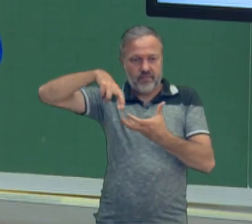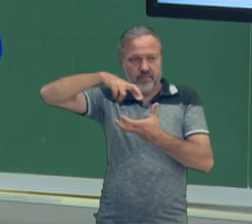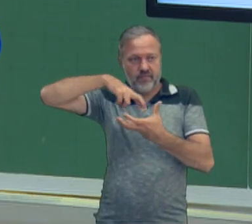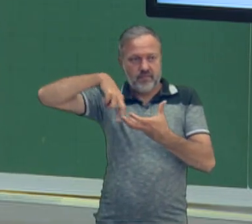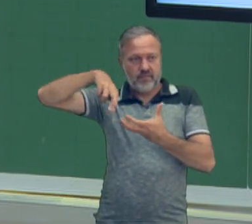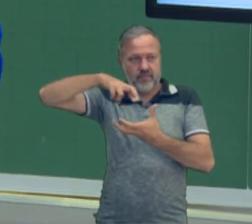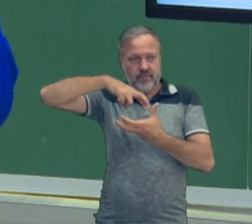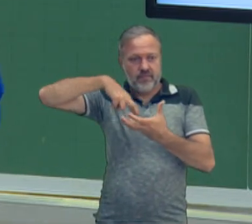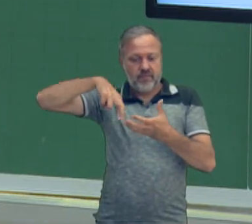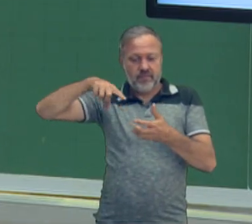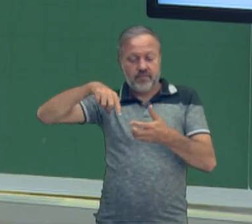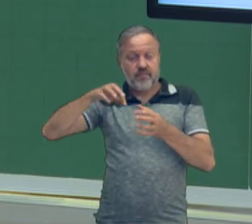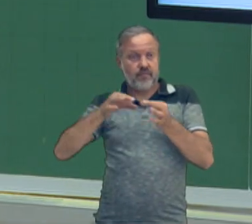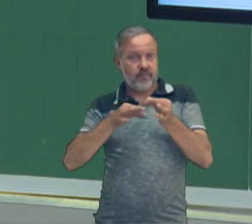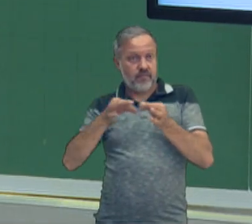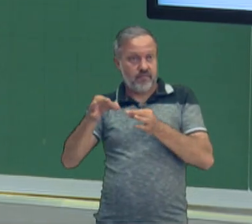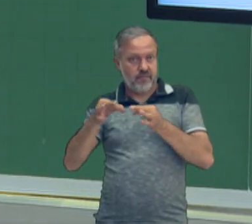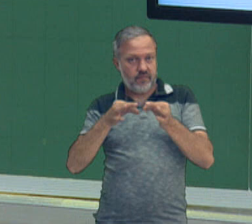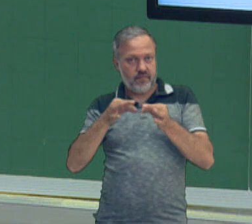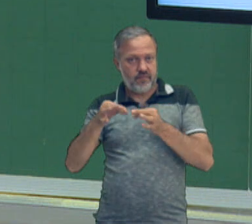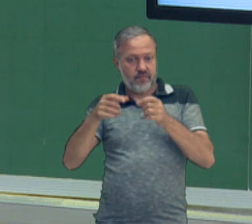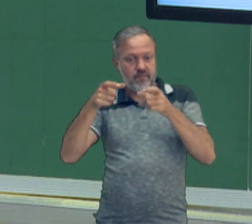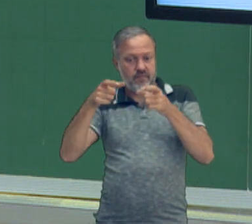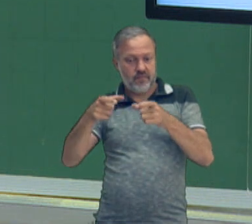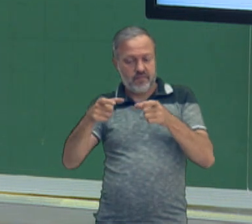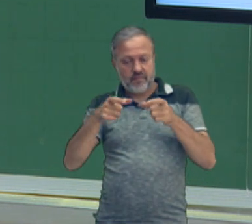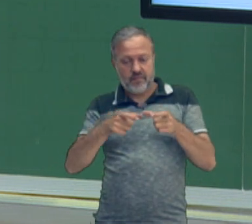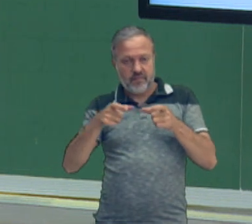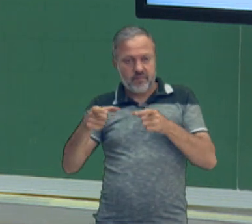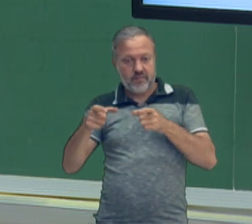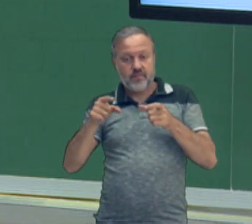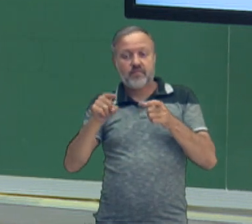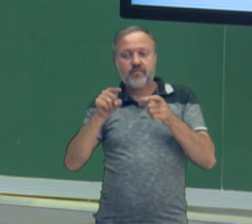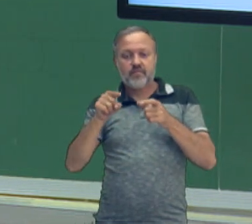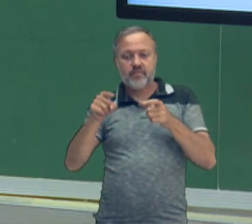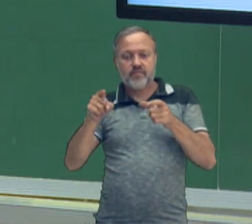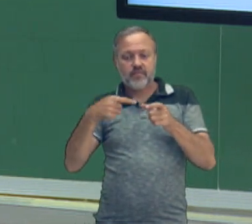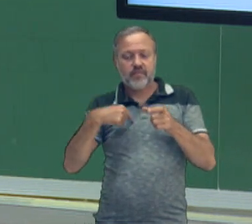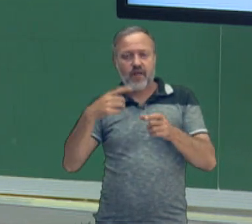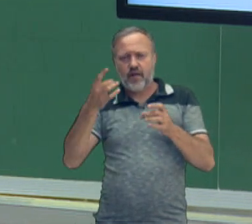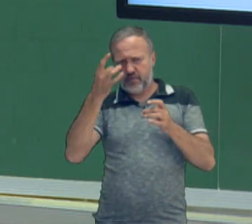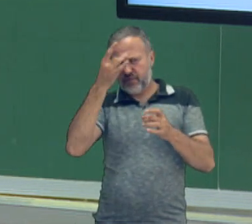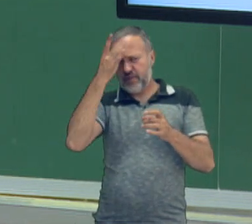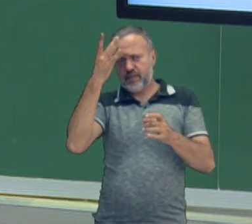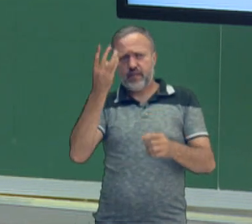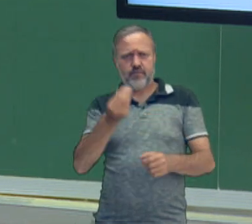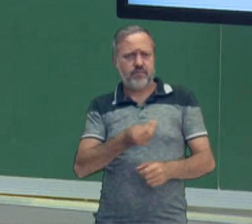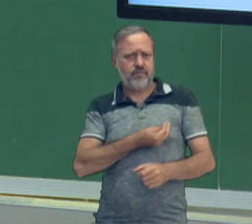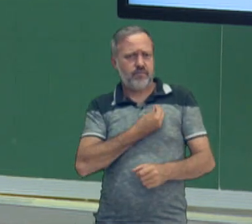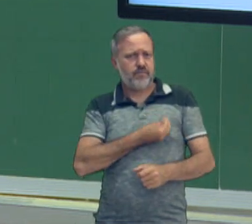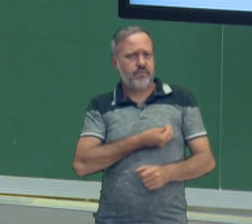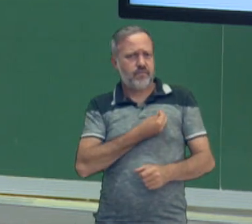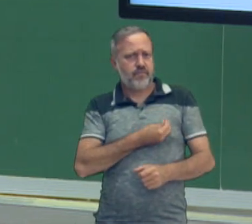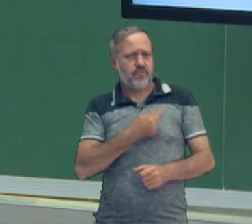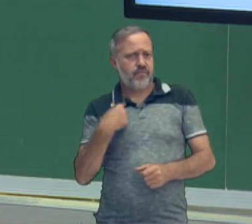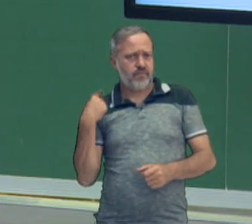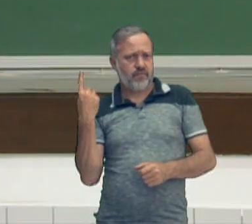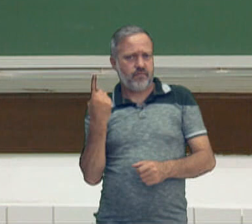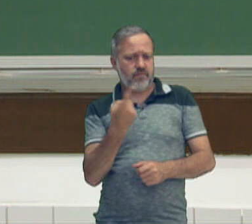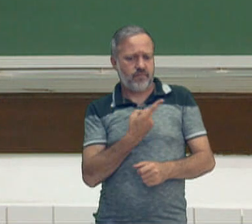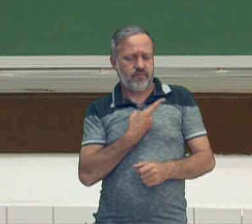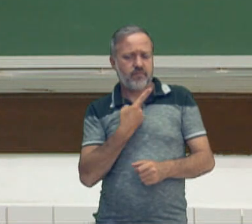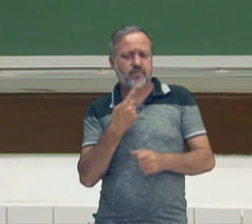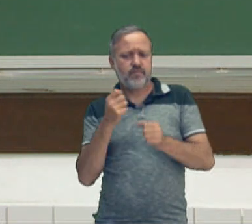gente organiza o espaço dentro de critérios para que facilite aí a nossa vida dentro da